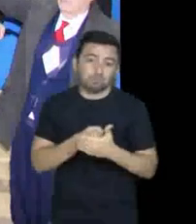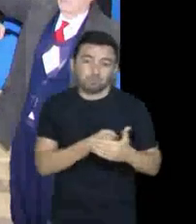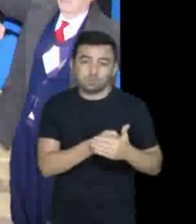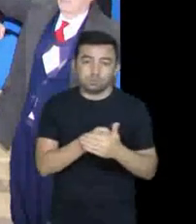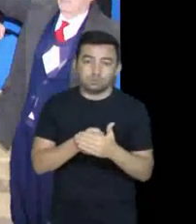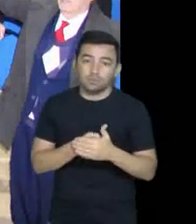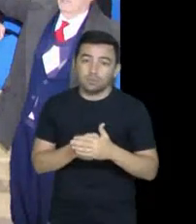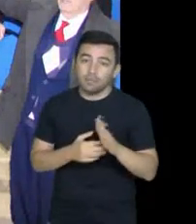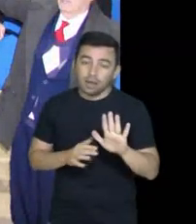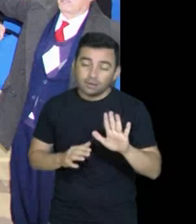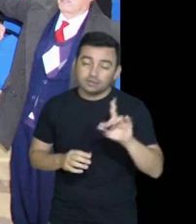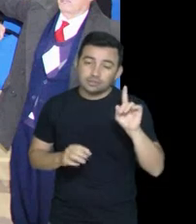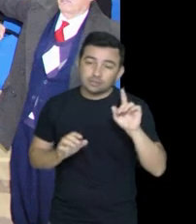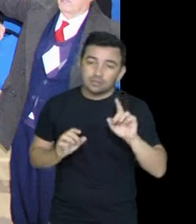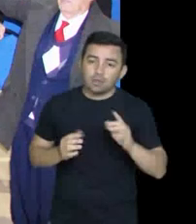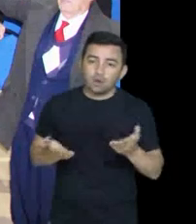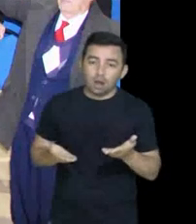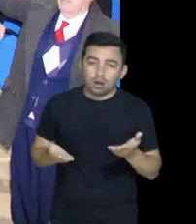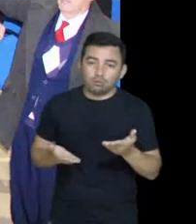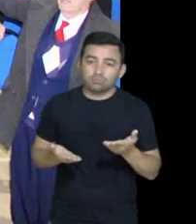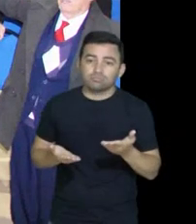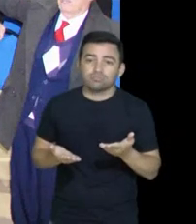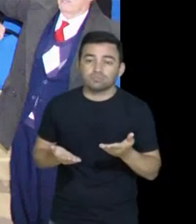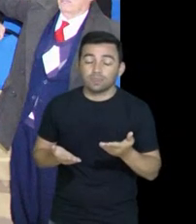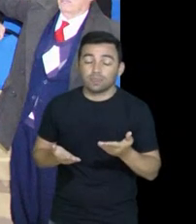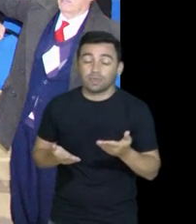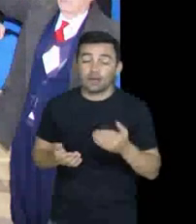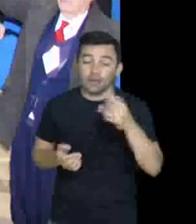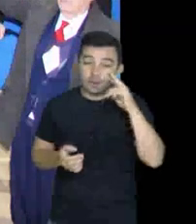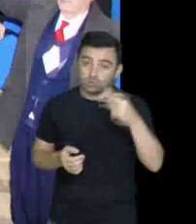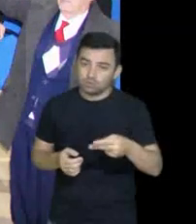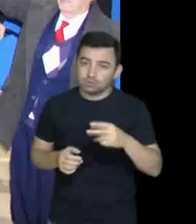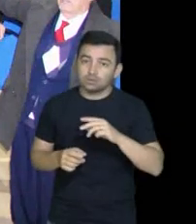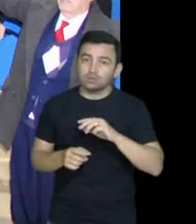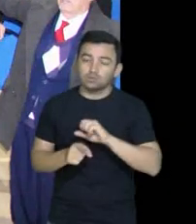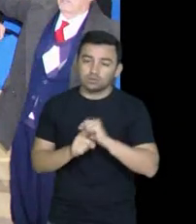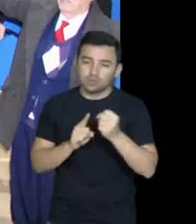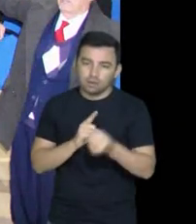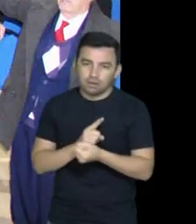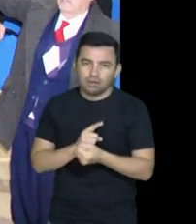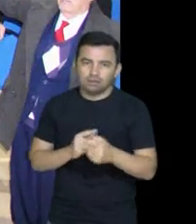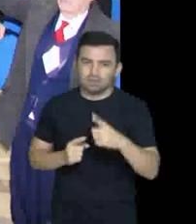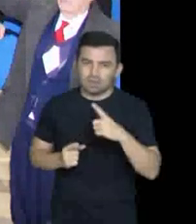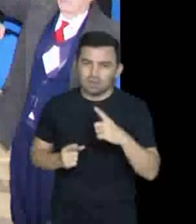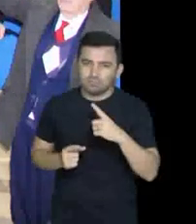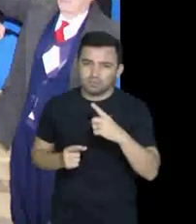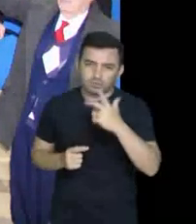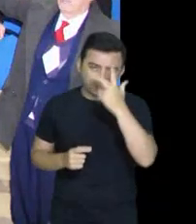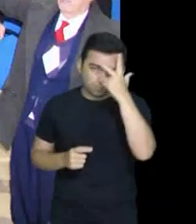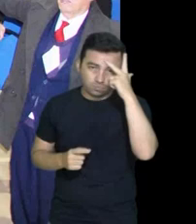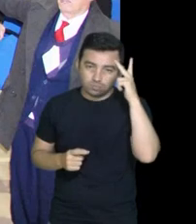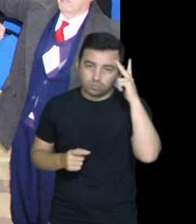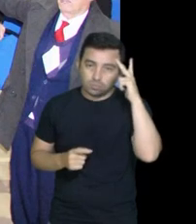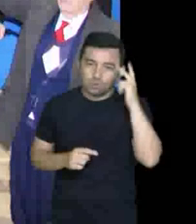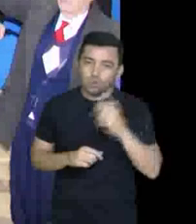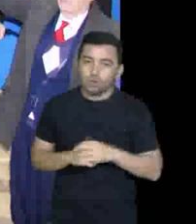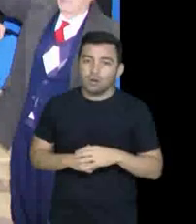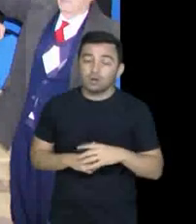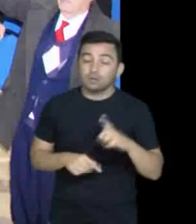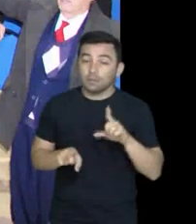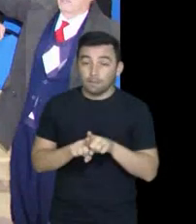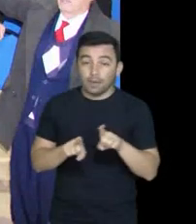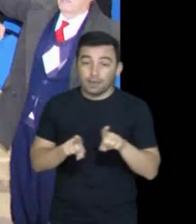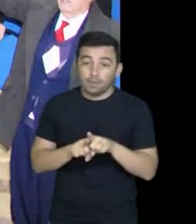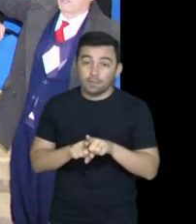graças a Deus a igreja tem o reconhecimento da sociedade e aí está também a o congresso